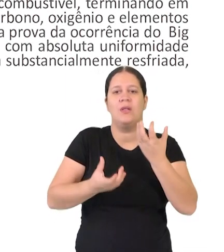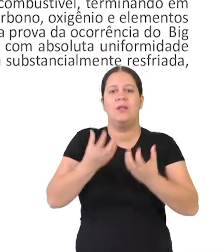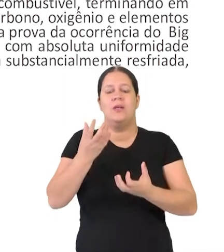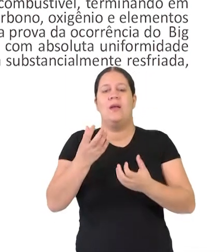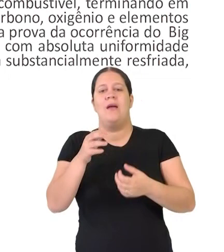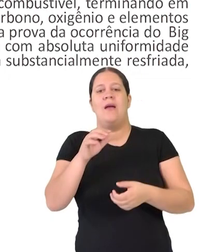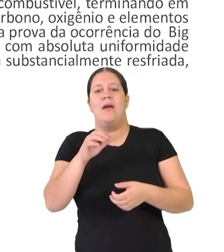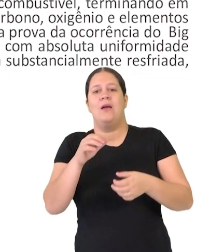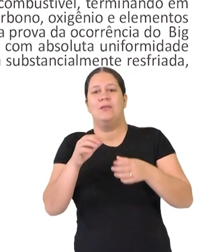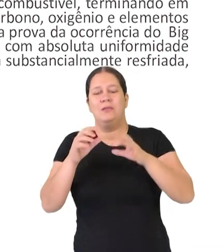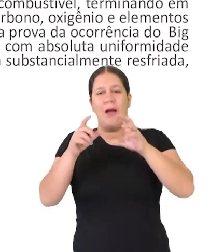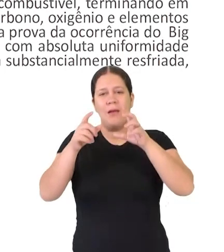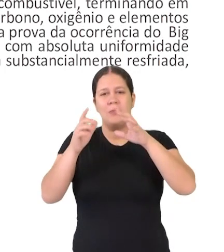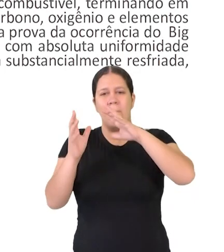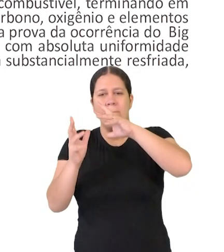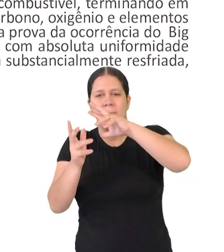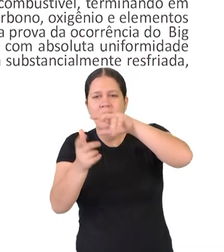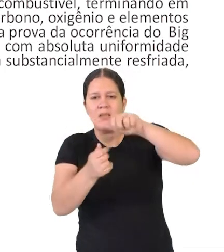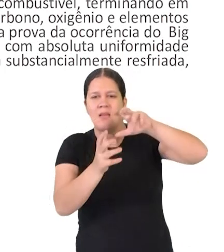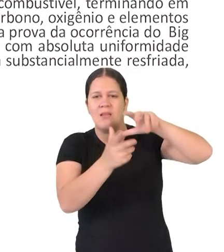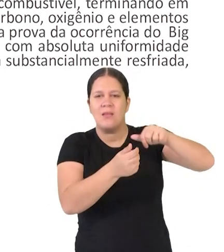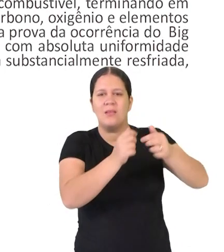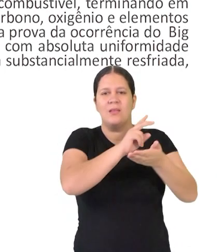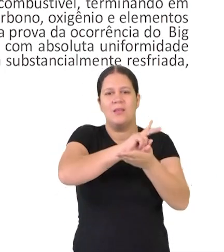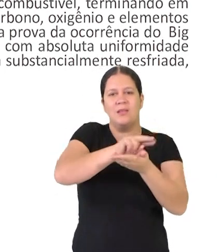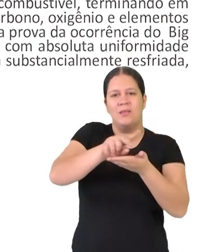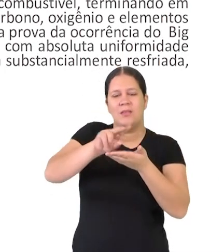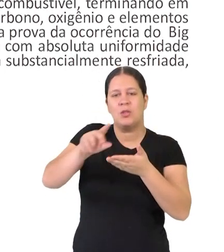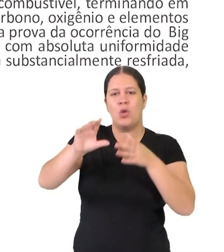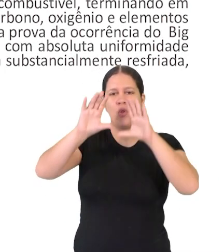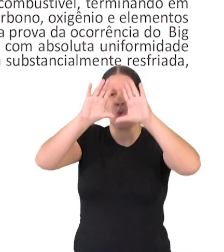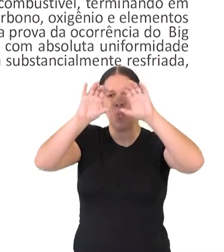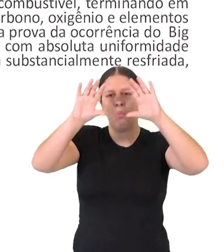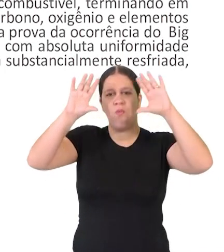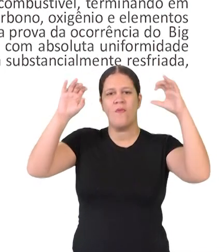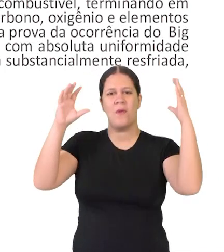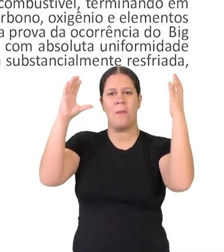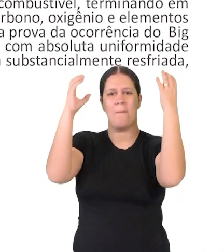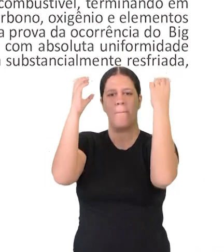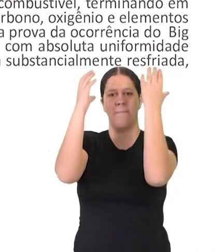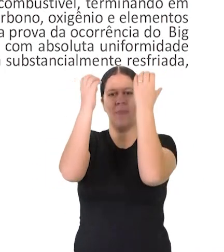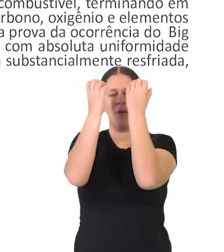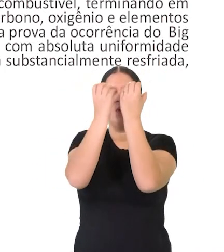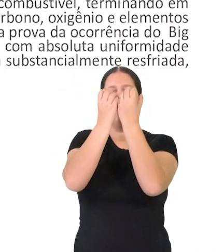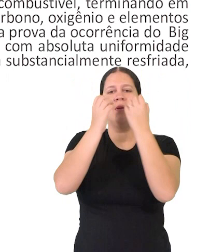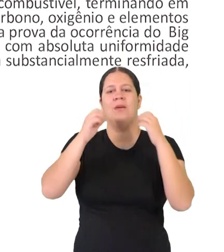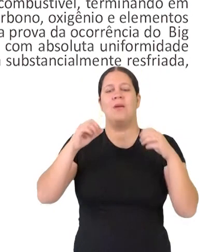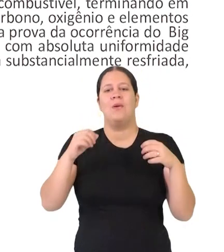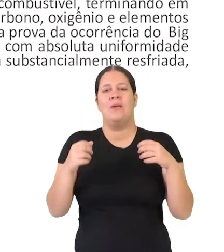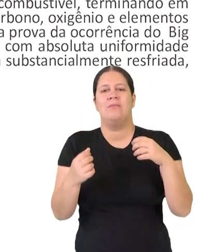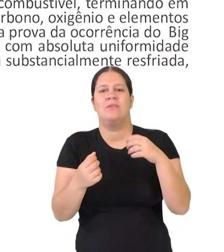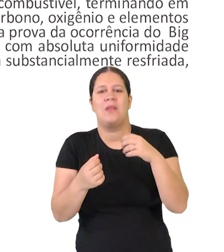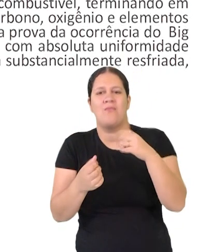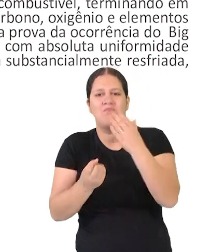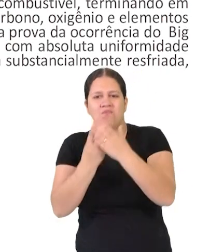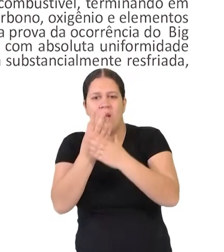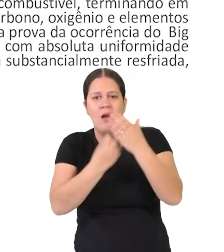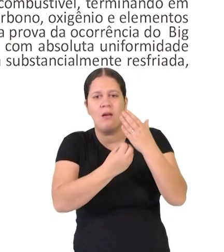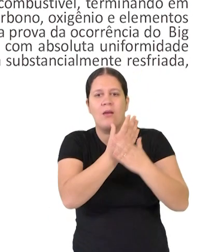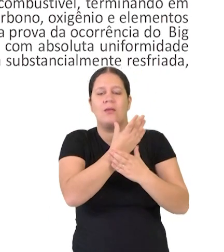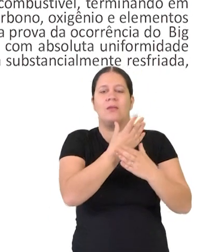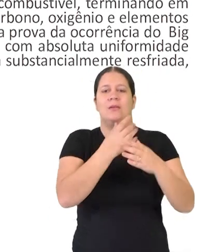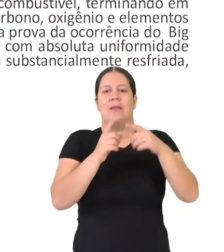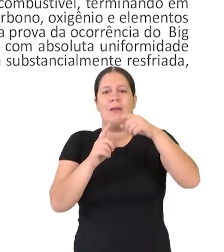das galáxias nascentes, havia nuvens muito mais pequenas que simultaneamente sofriam colapso gravitacional.